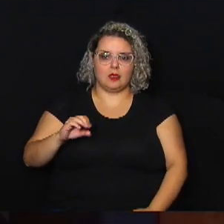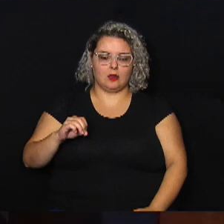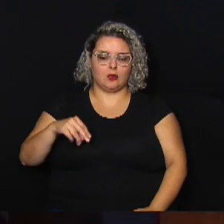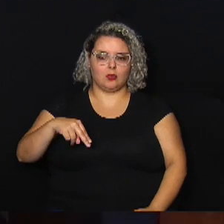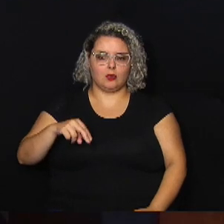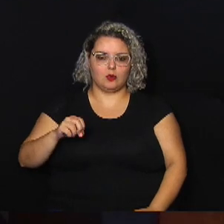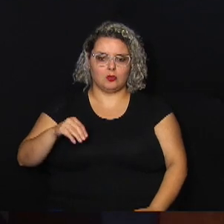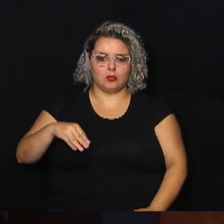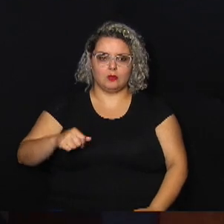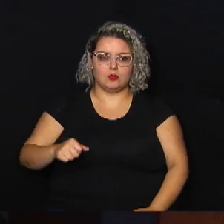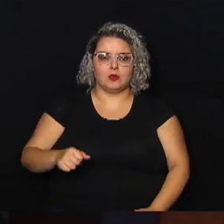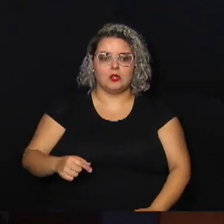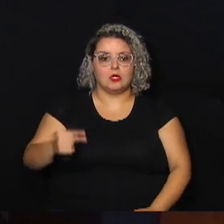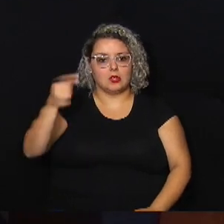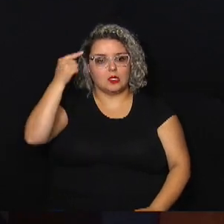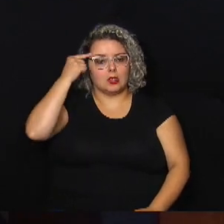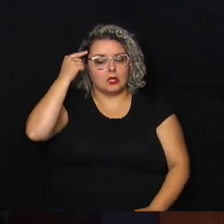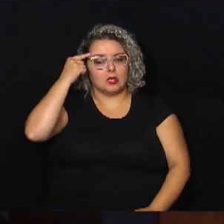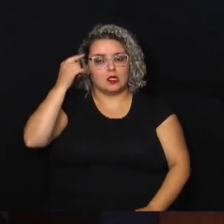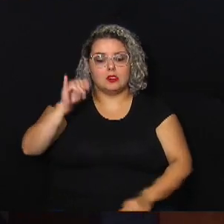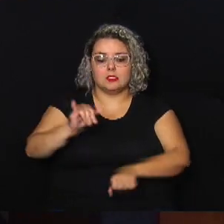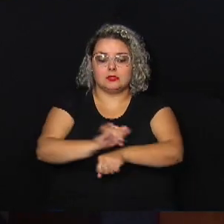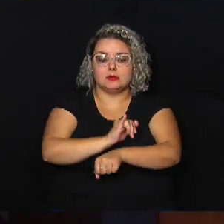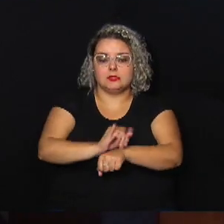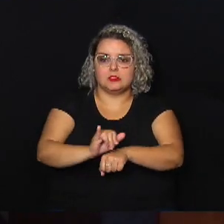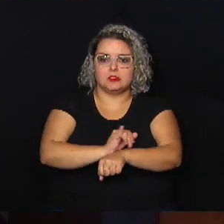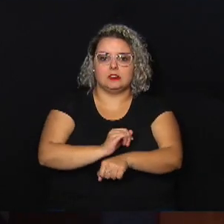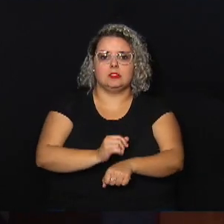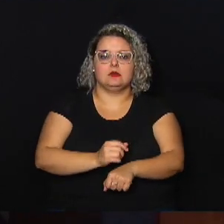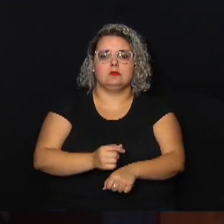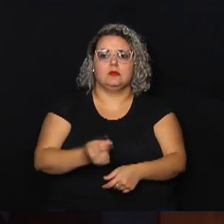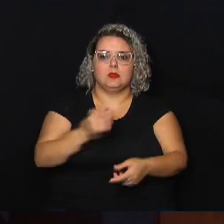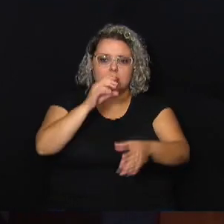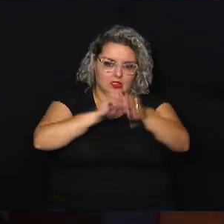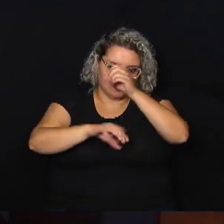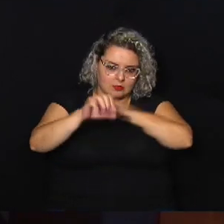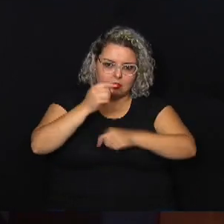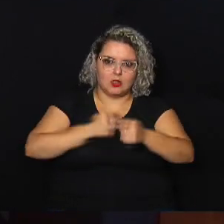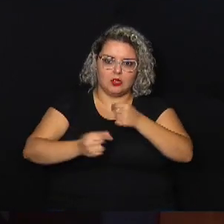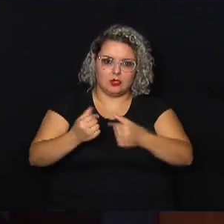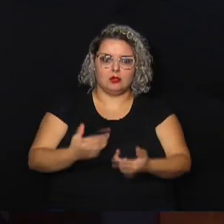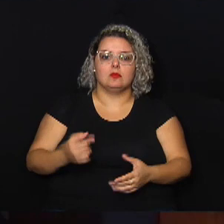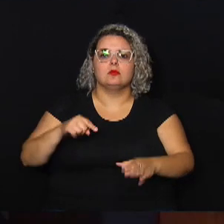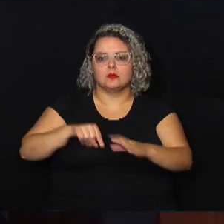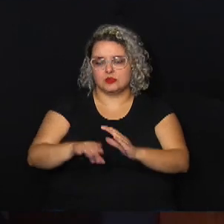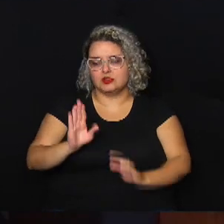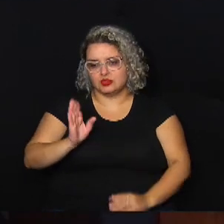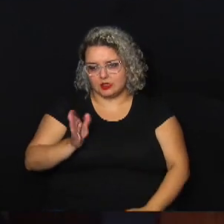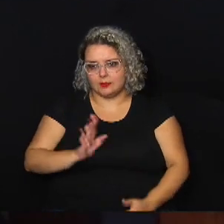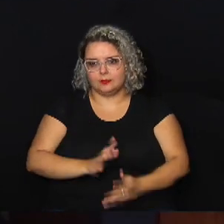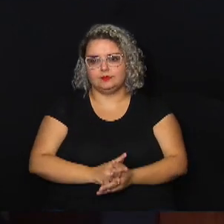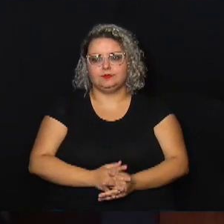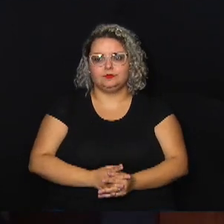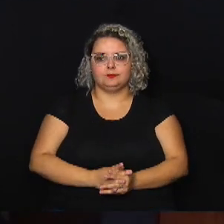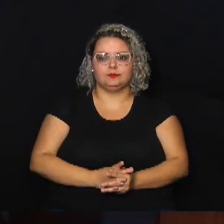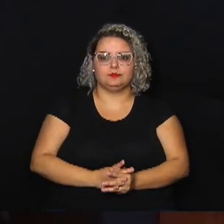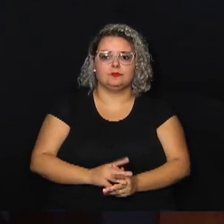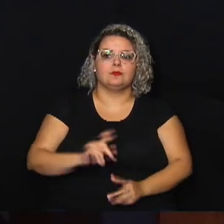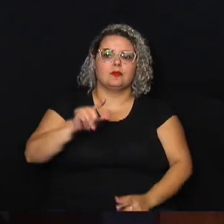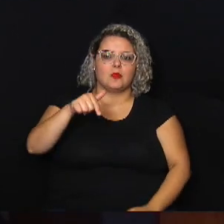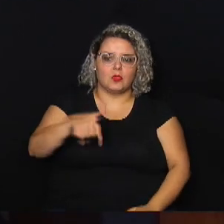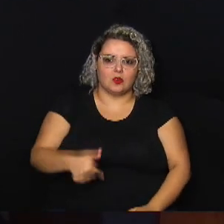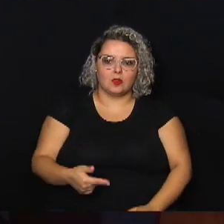tomar decisões de finanças. Isso já está bastante avançado. Daí você desdobra